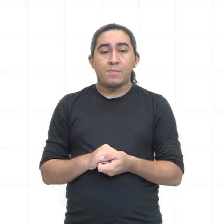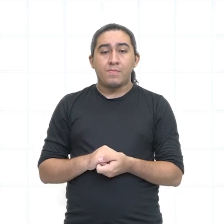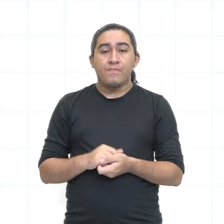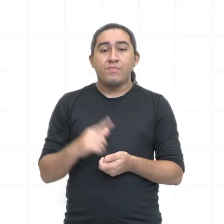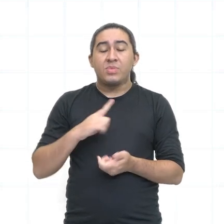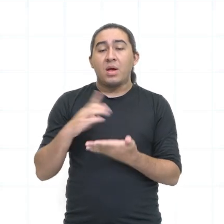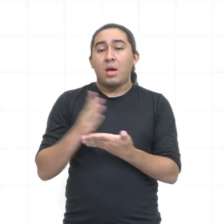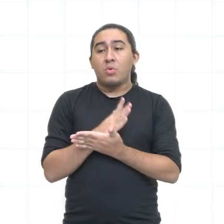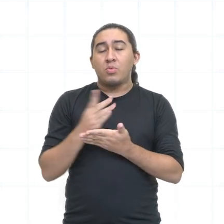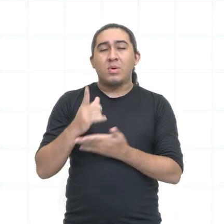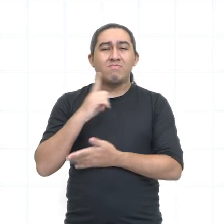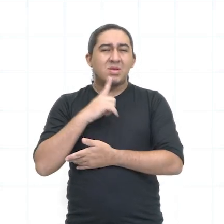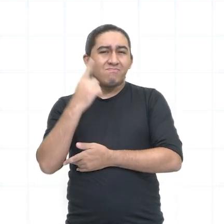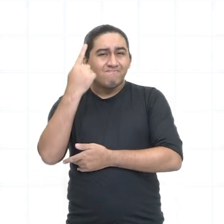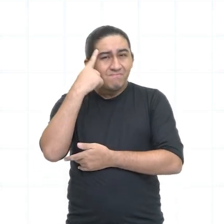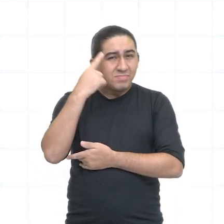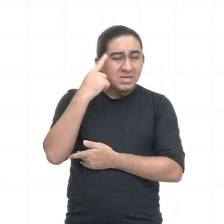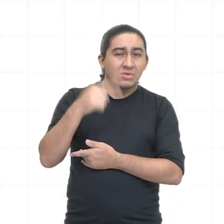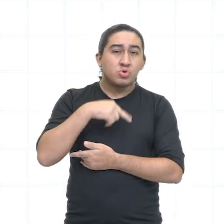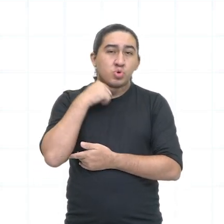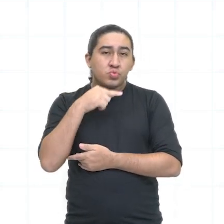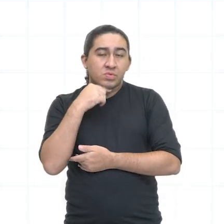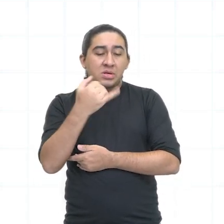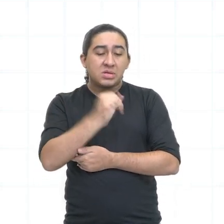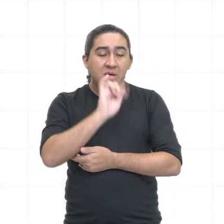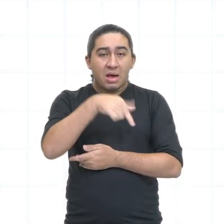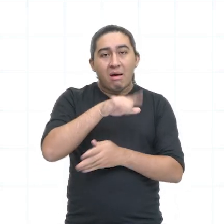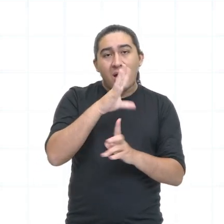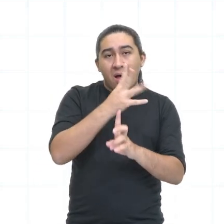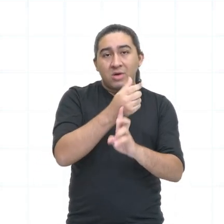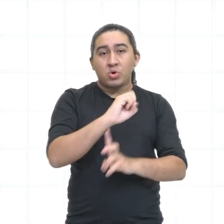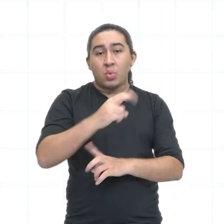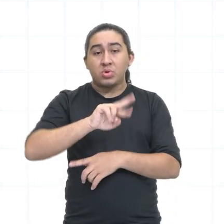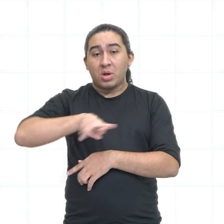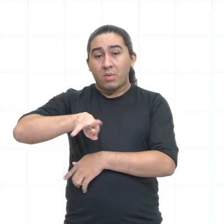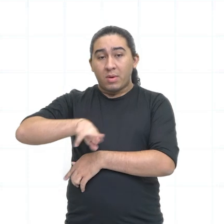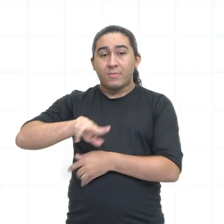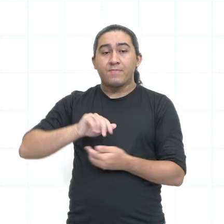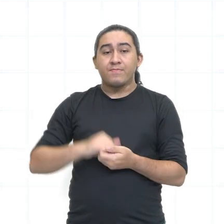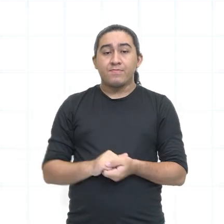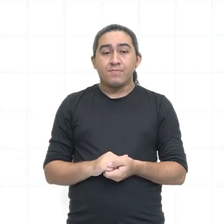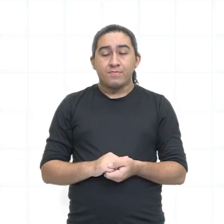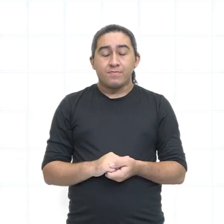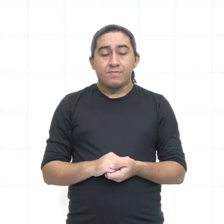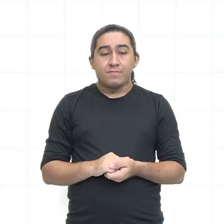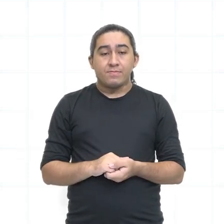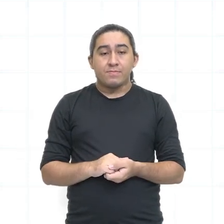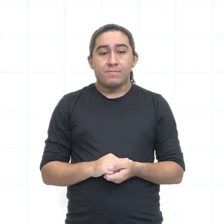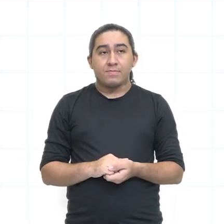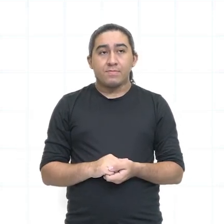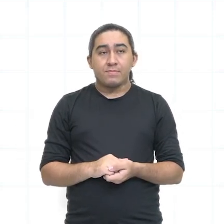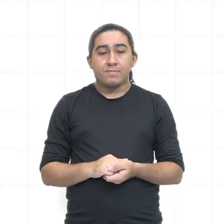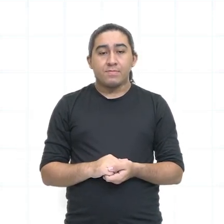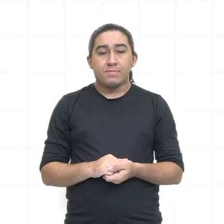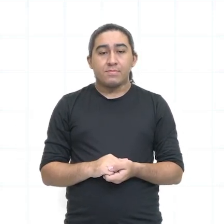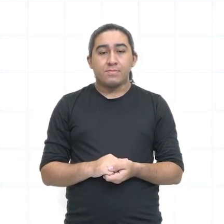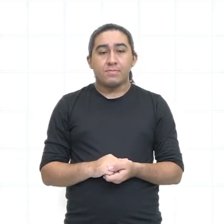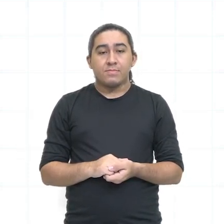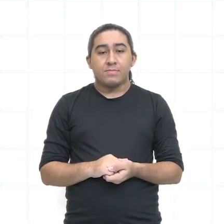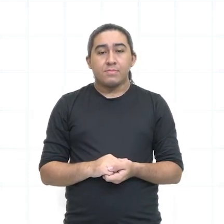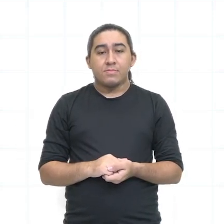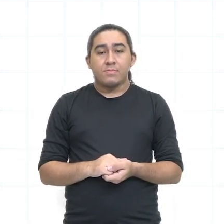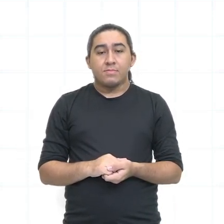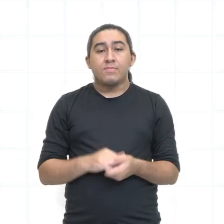a definição de arte, como a arte conceitual, o ready-made também, que a gente vai ver um pouquinho, e aproximação com